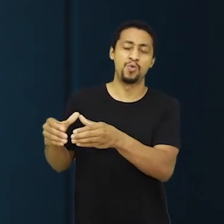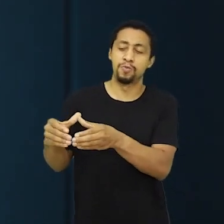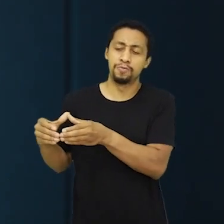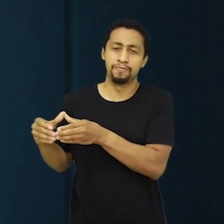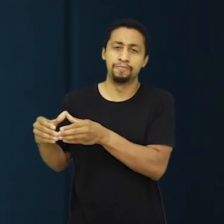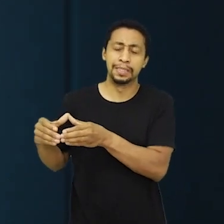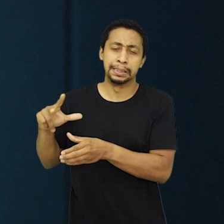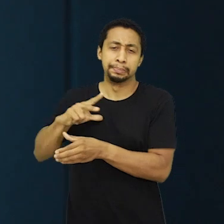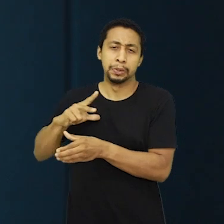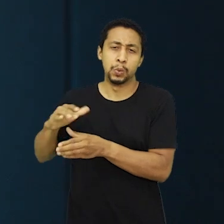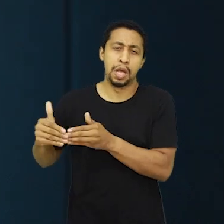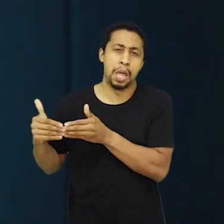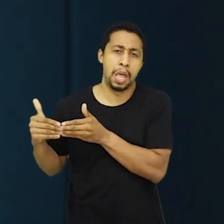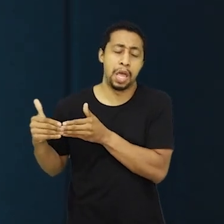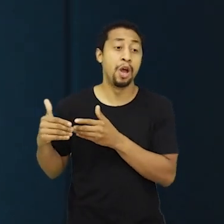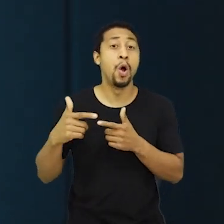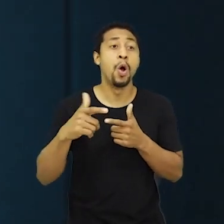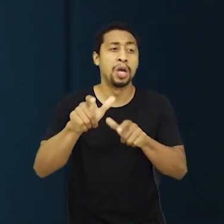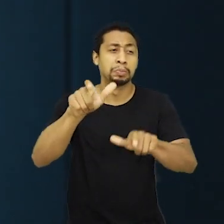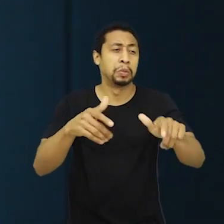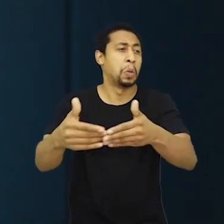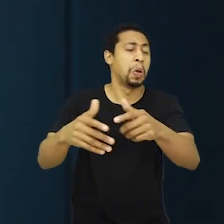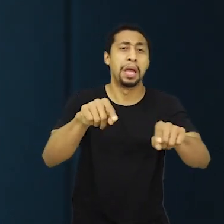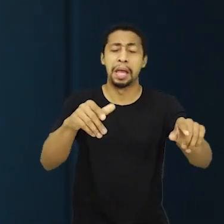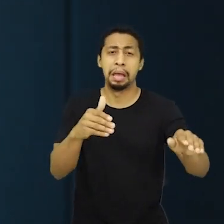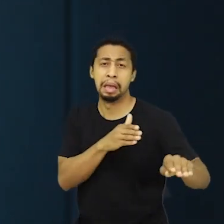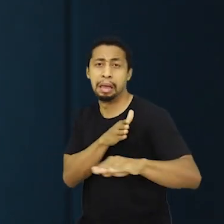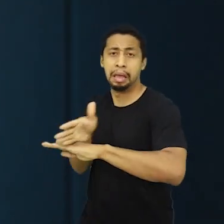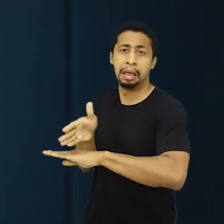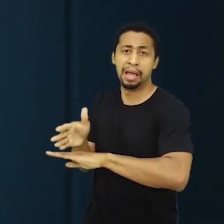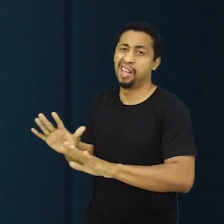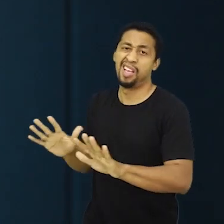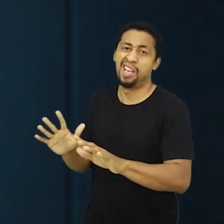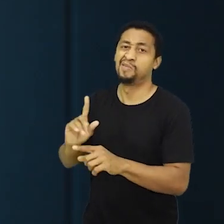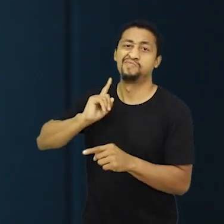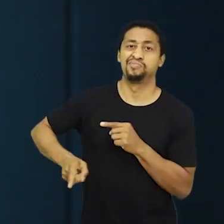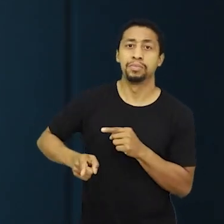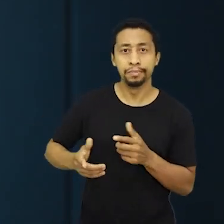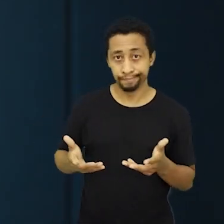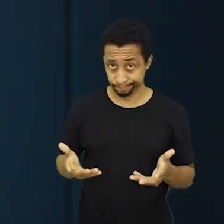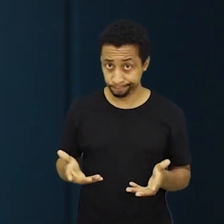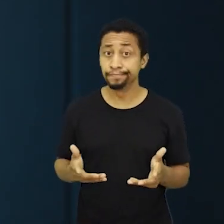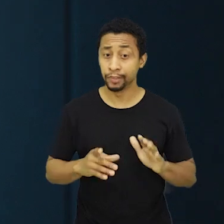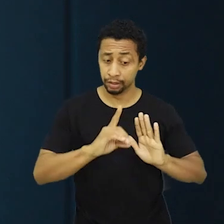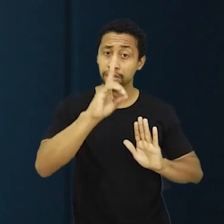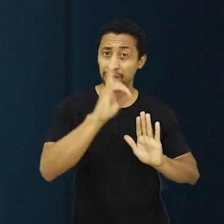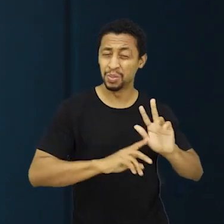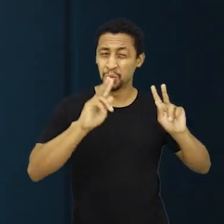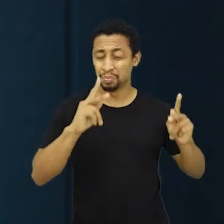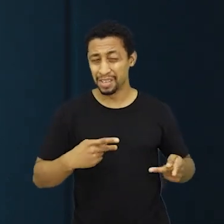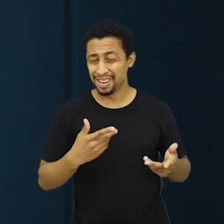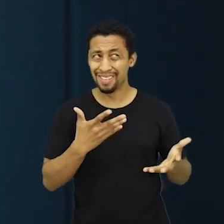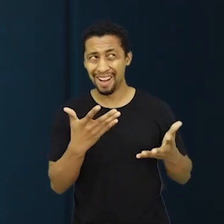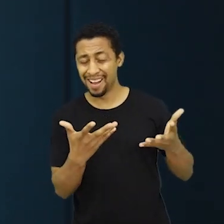né? E muitas vezes de olhar para a questão dos direitos humanos como uma coisa que estivesse muito distante. Eu